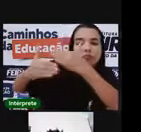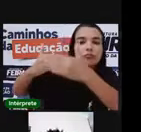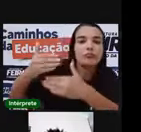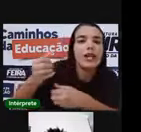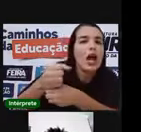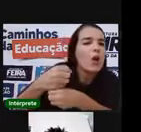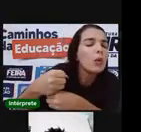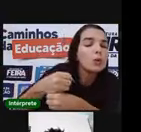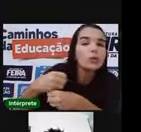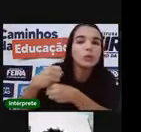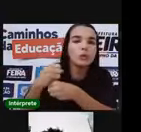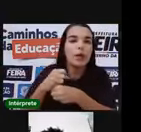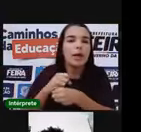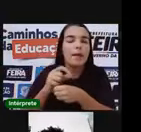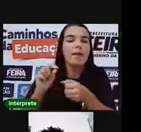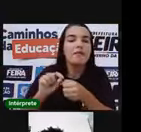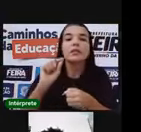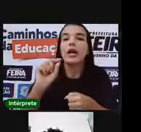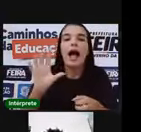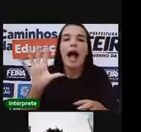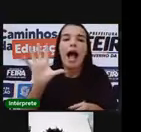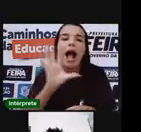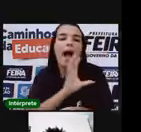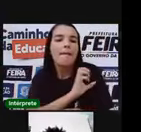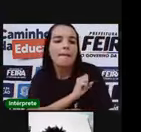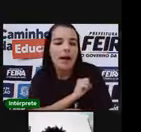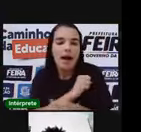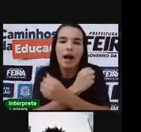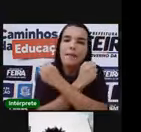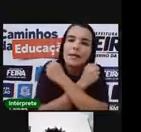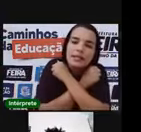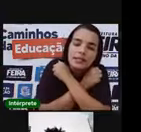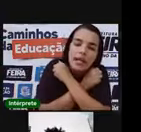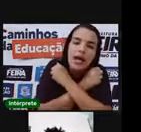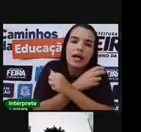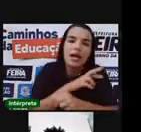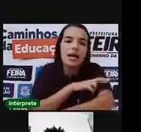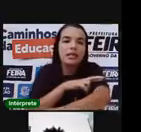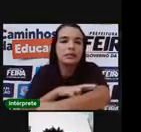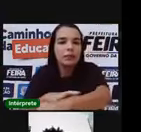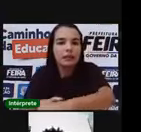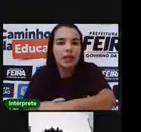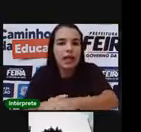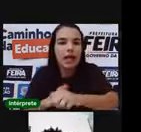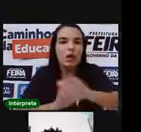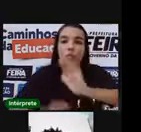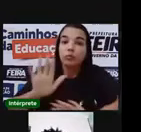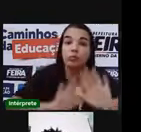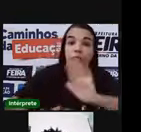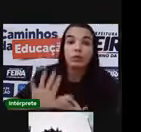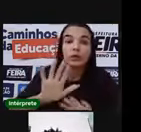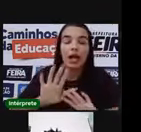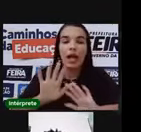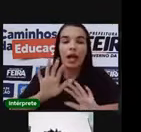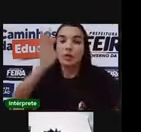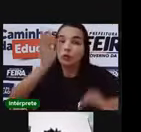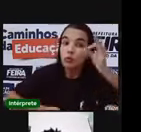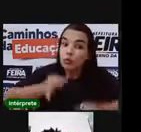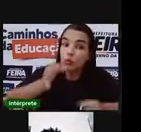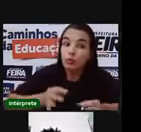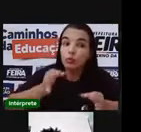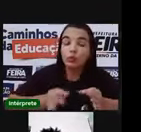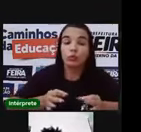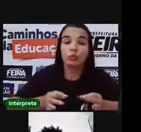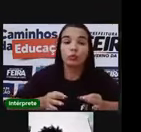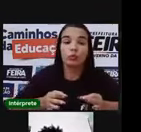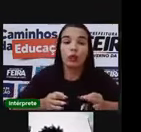amar, abraçar, respeitar, cuidar do outro, ser justo, ser justa, não é? Com esse que